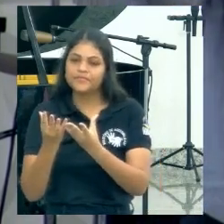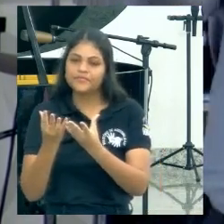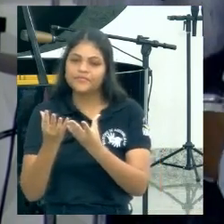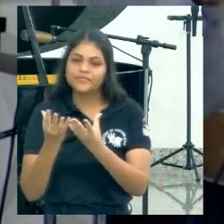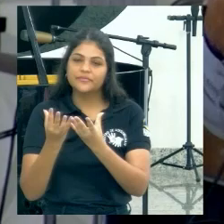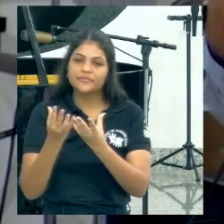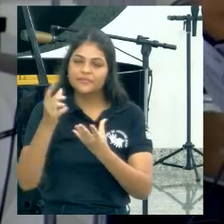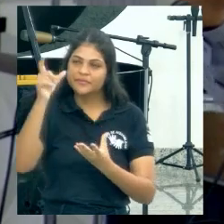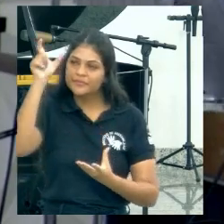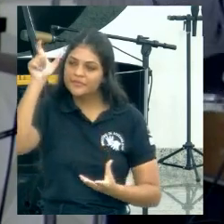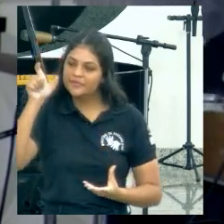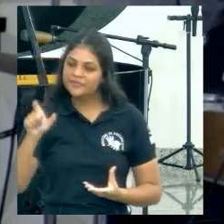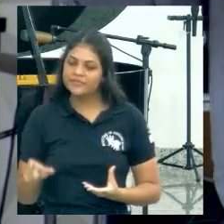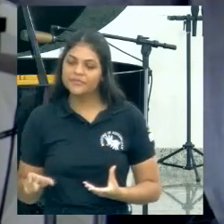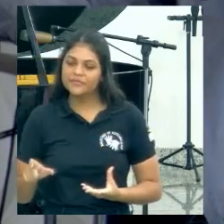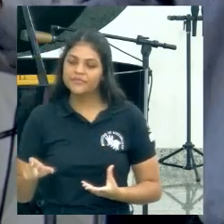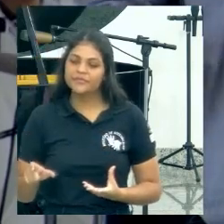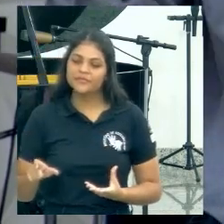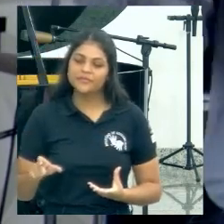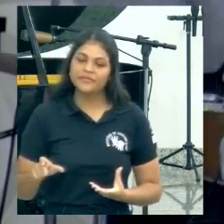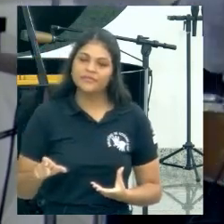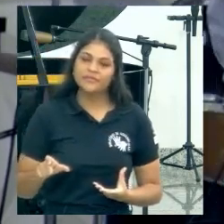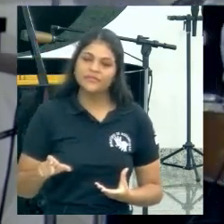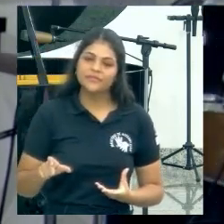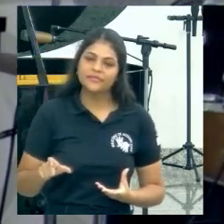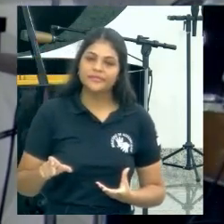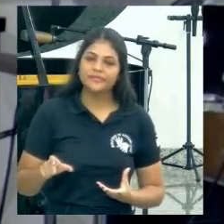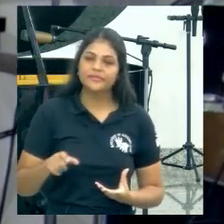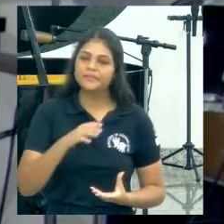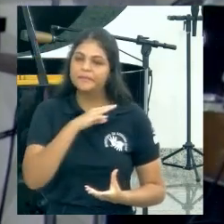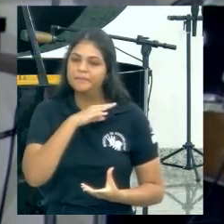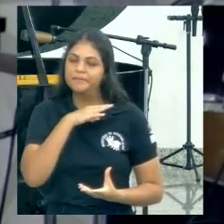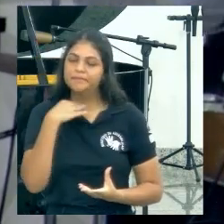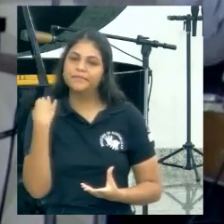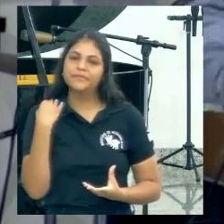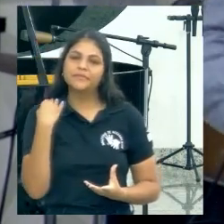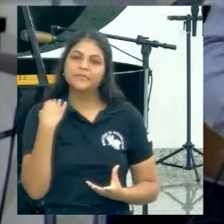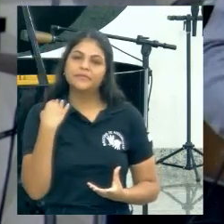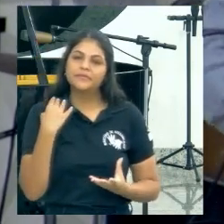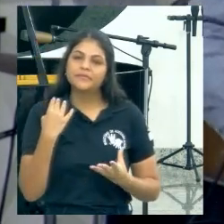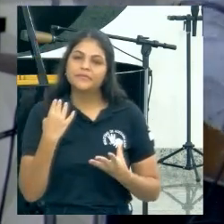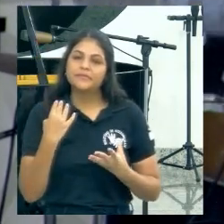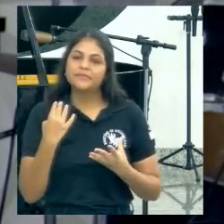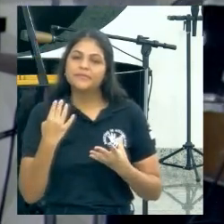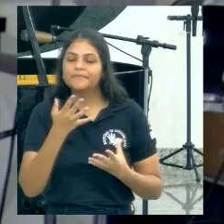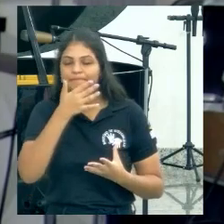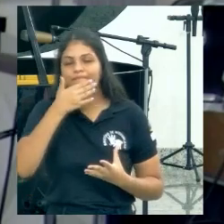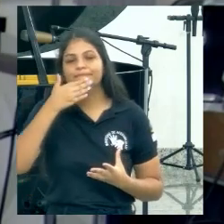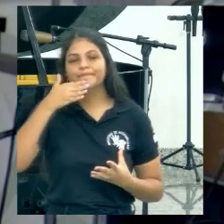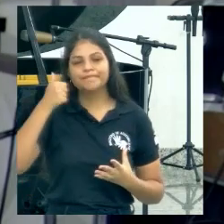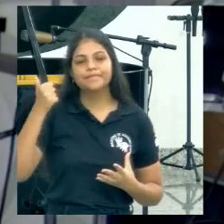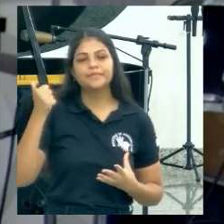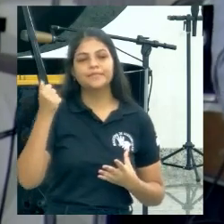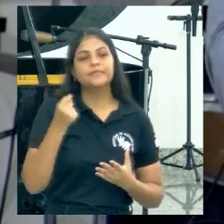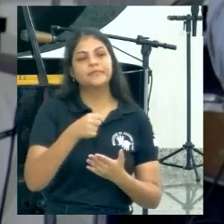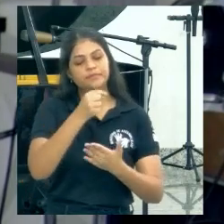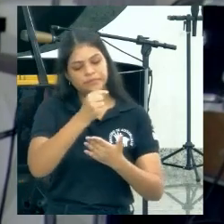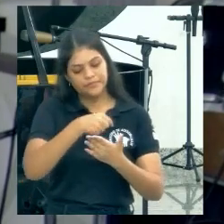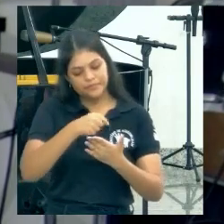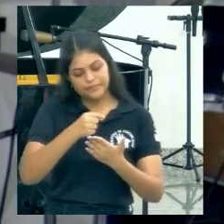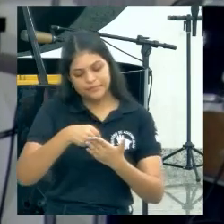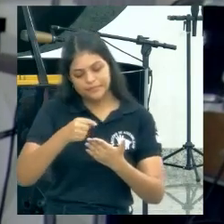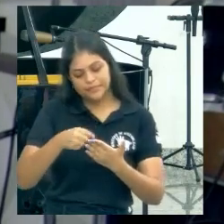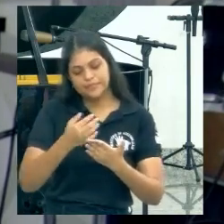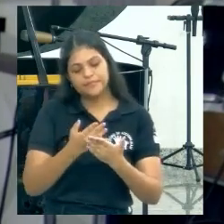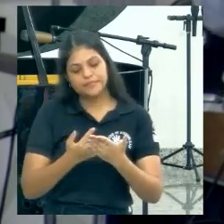me hostilizado o que eu tenho de melhor, de mais precioso, eu vou falar de amor para ele, e então ele escreve um texto que já